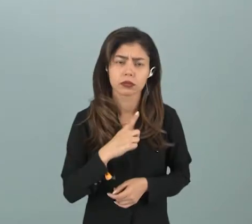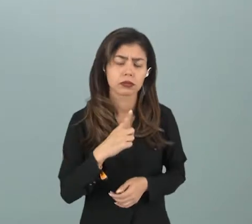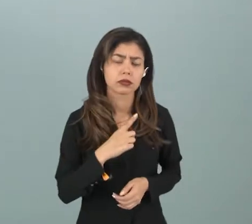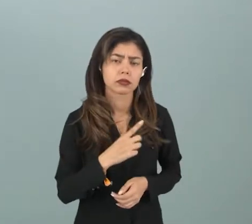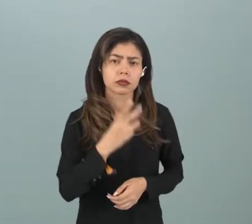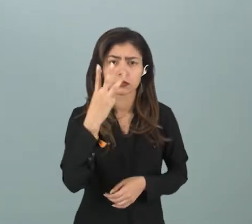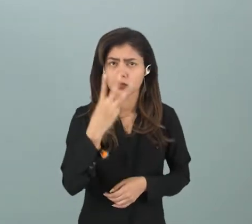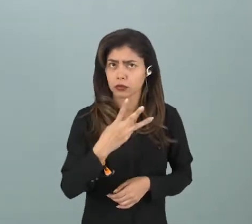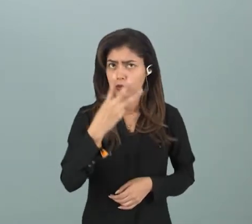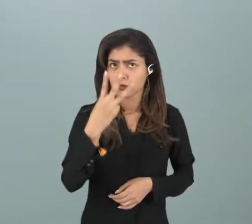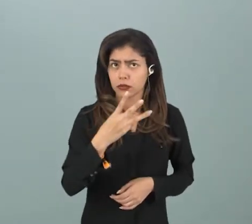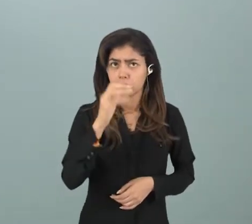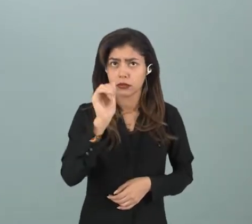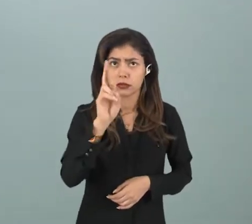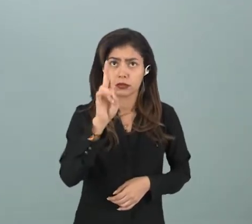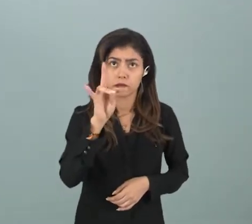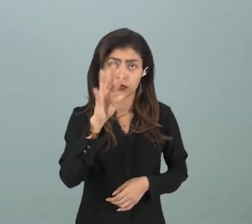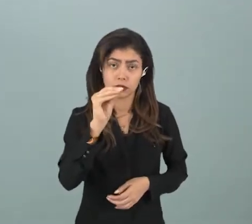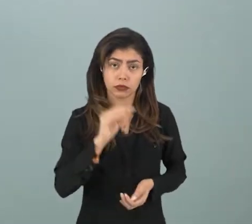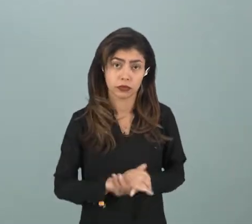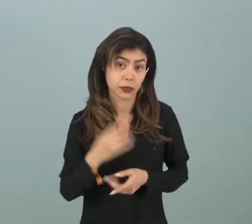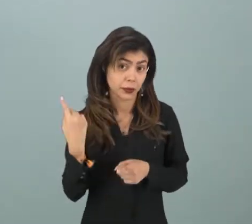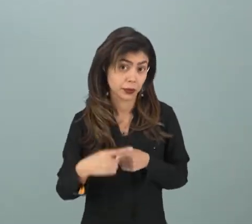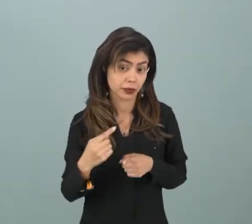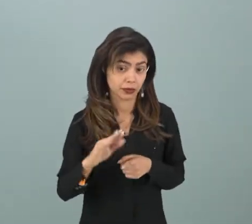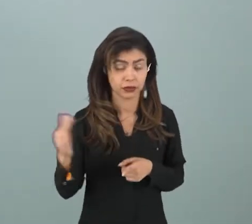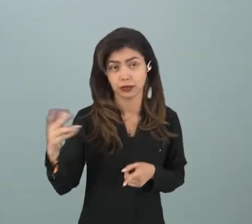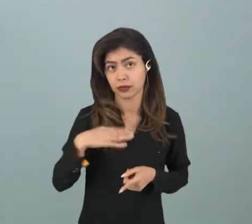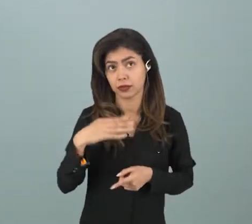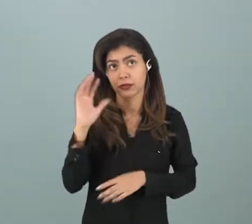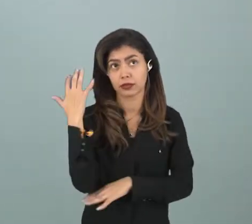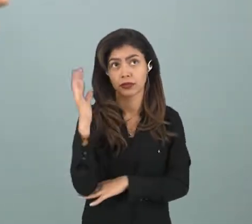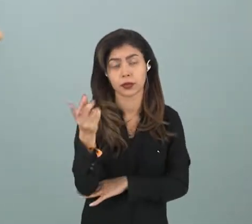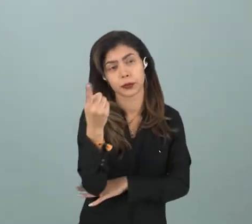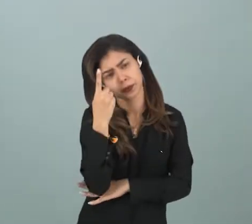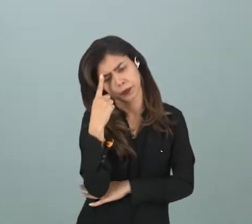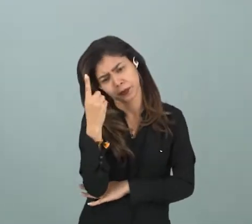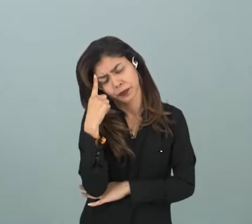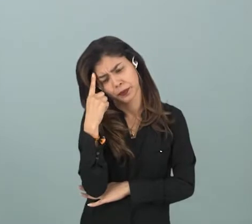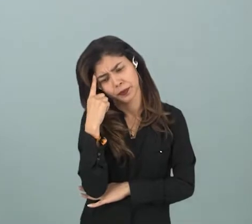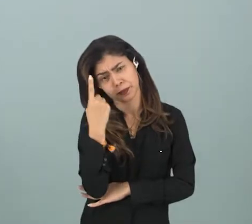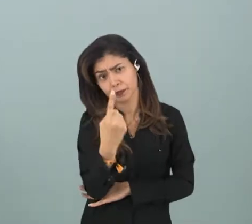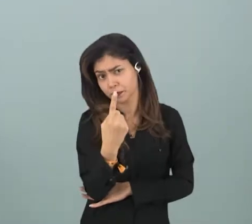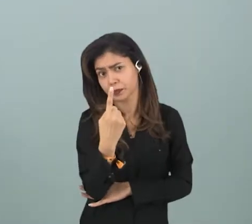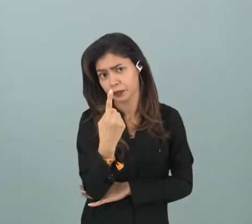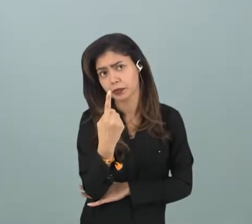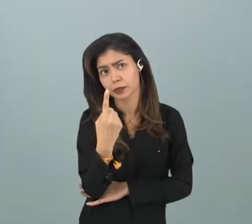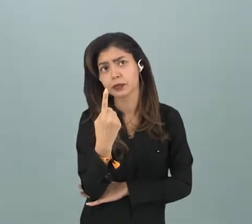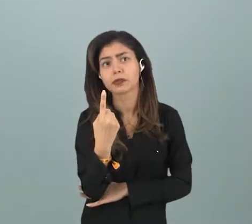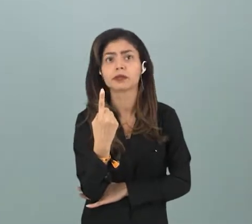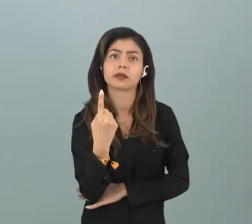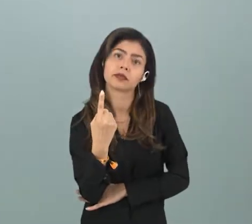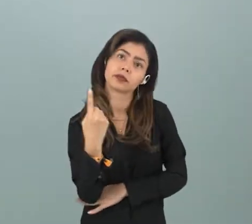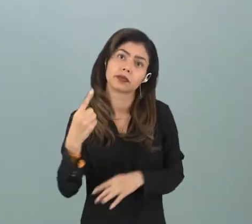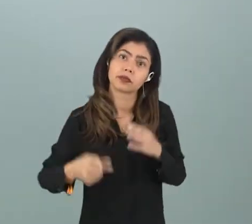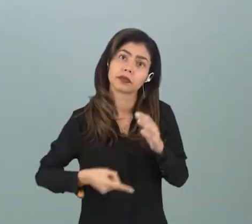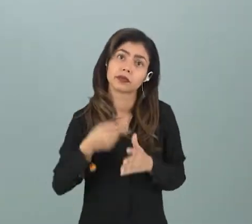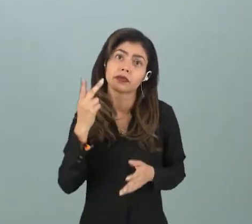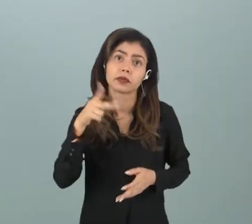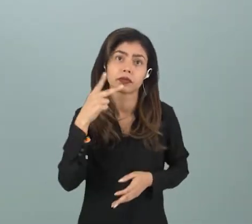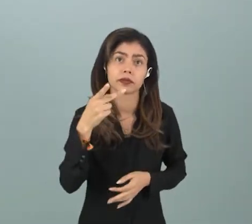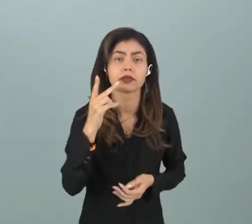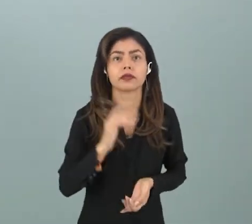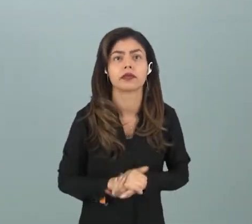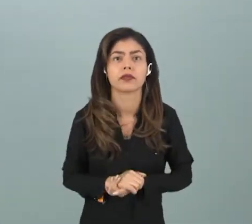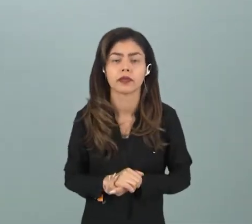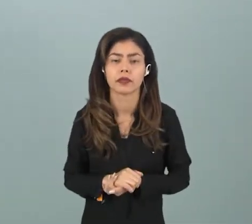esses 3 tipos de arvorismo, porque quando a gente fala de arvorismo, a gente só imagina um, né? Que é o primeiro que a gente estava